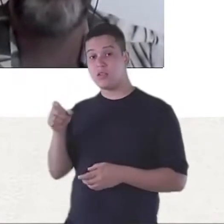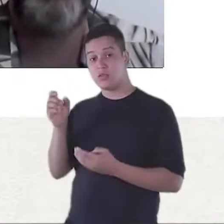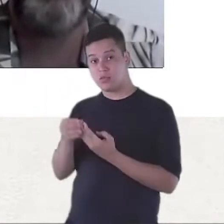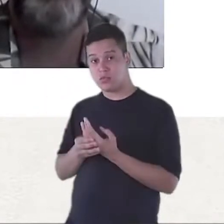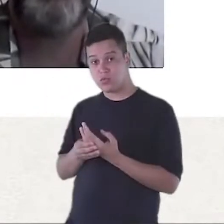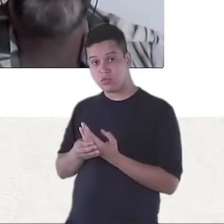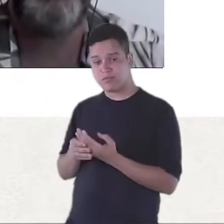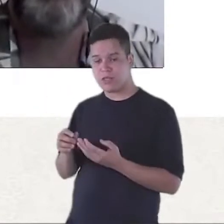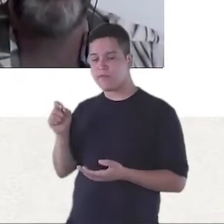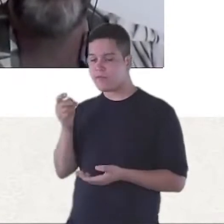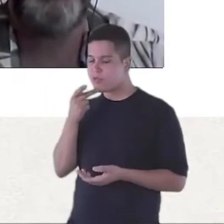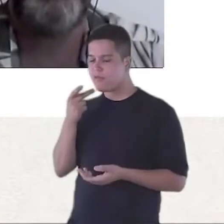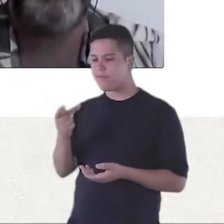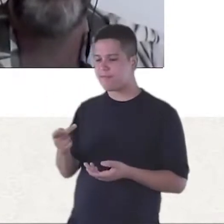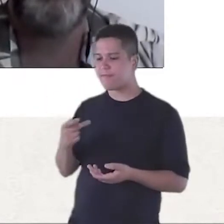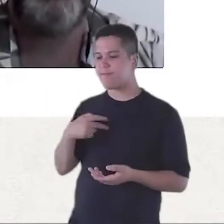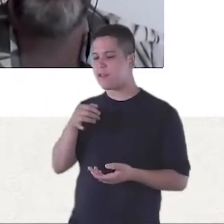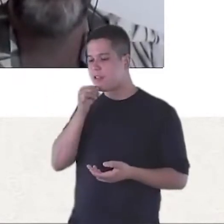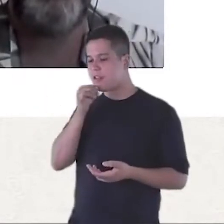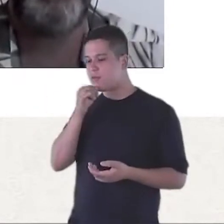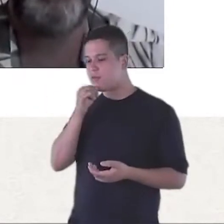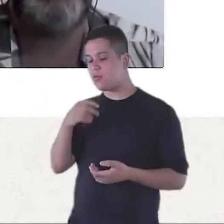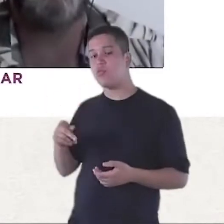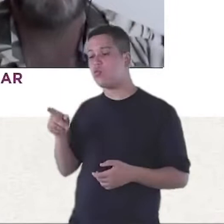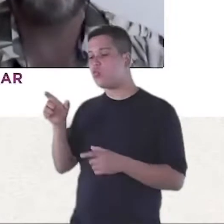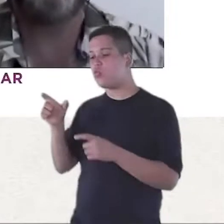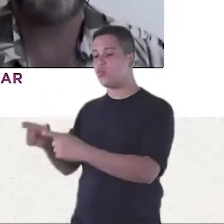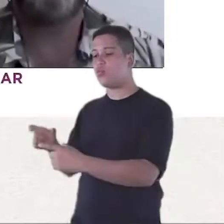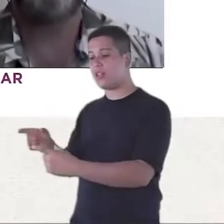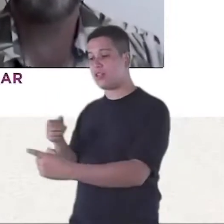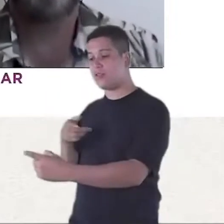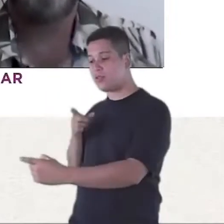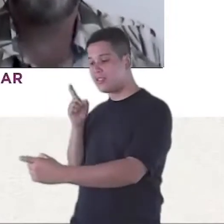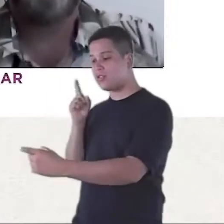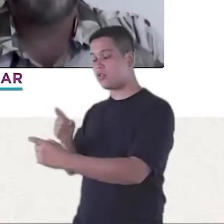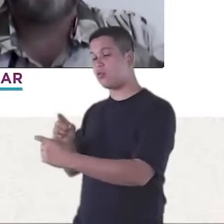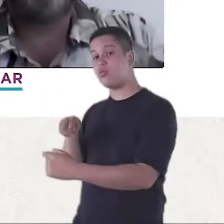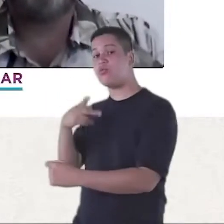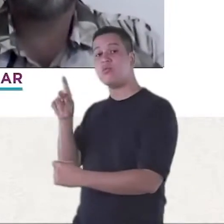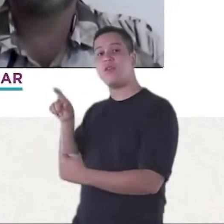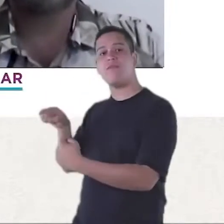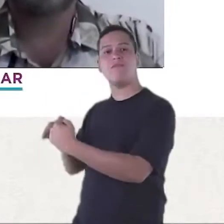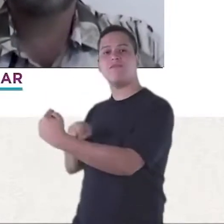como referência foi sua mãe, né? Exato.